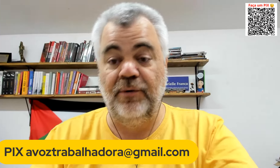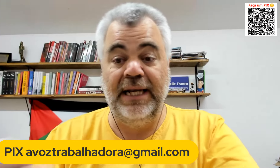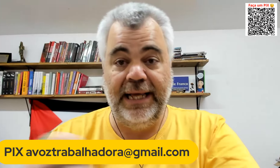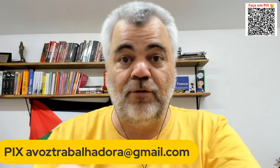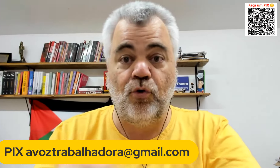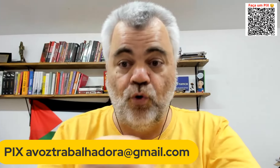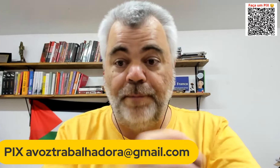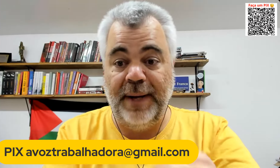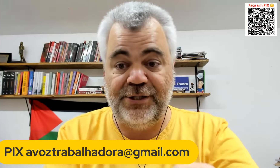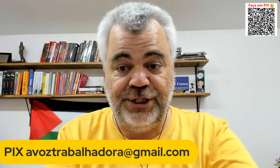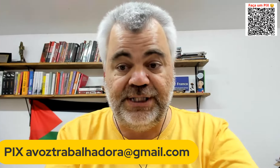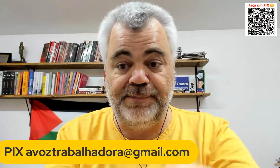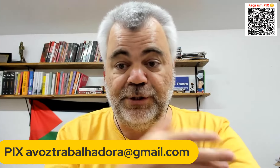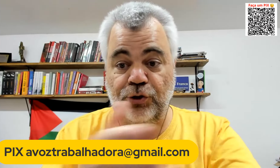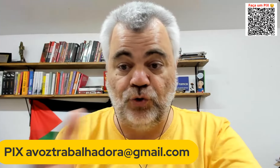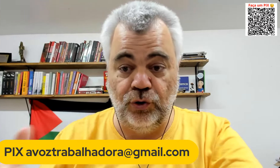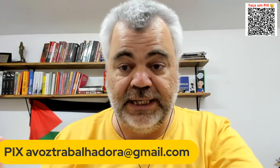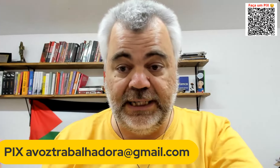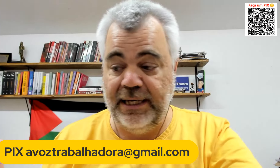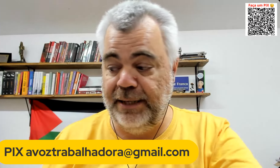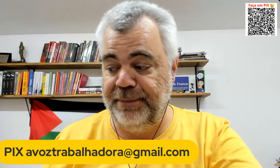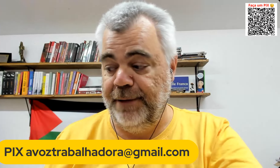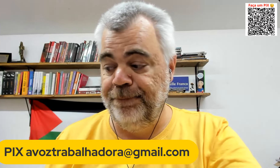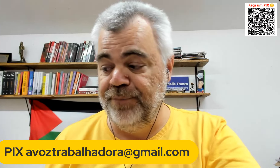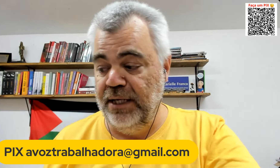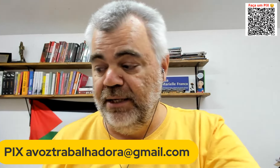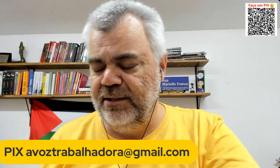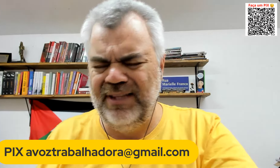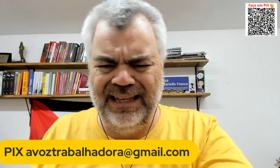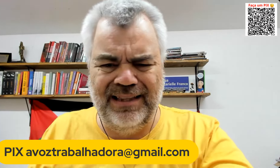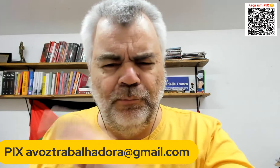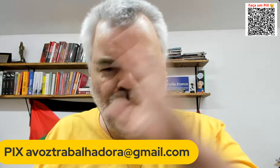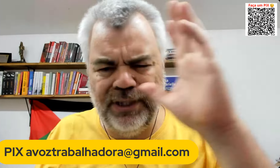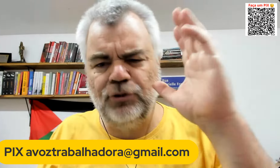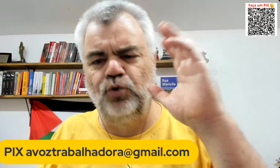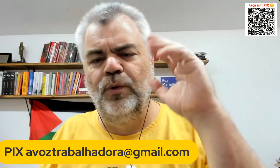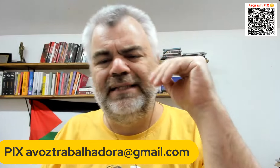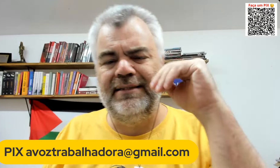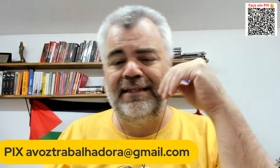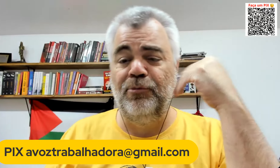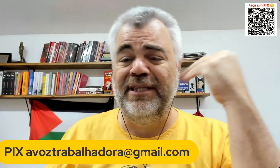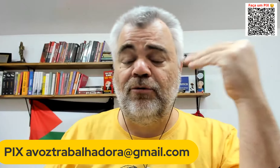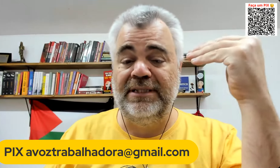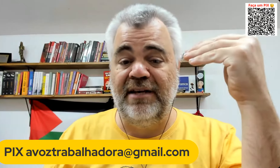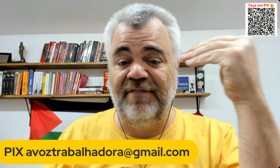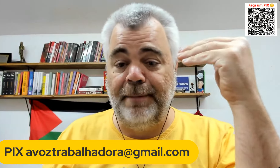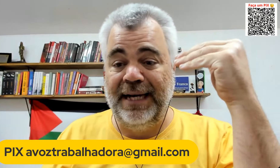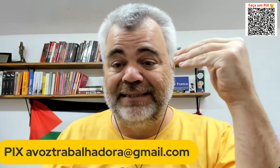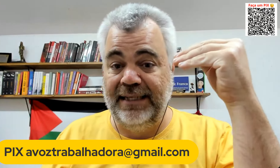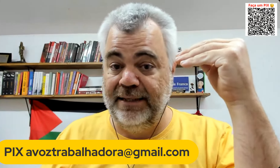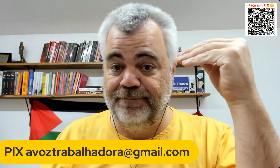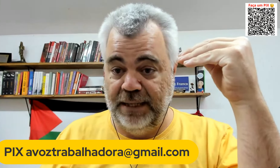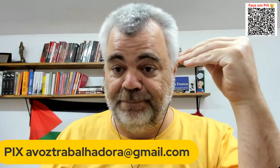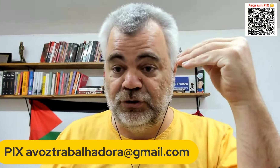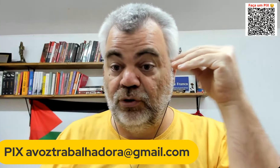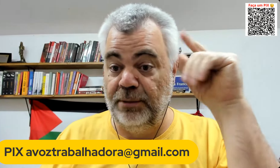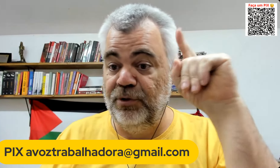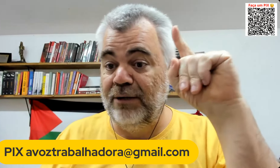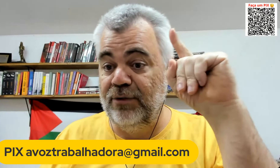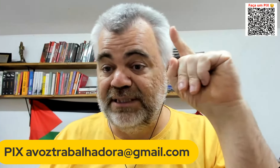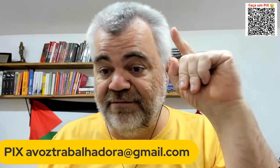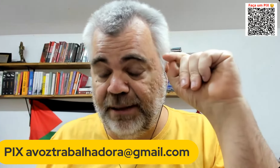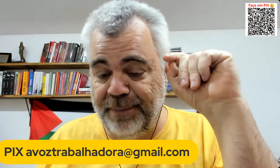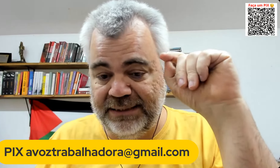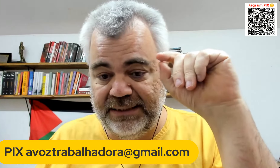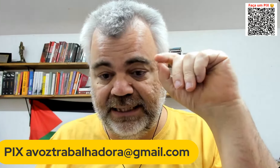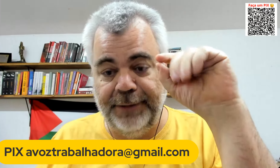também. Então ela era copartícipe de todo aquele crime, né? Então tem muitas nuances, tem muita coisa que vai aparecer, tá, pessoal? Tem